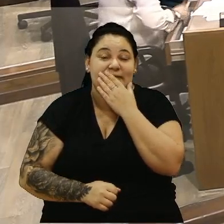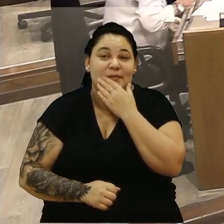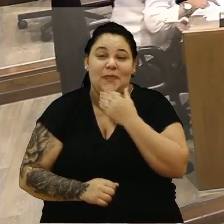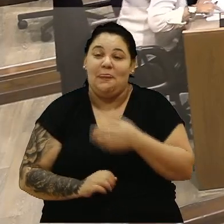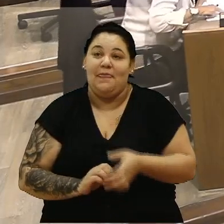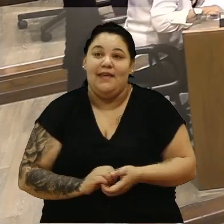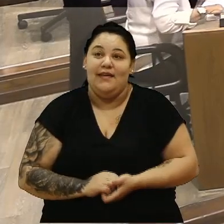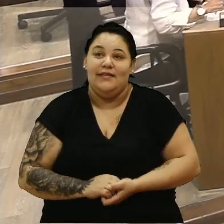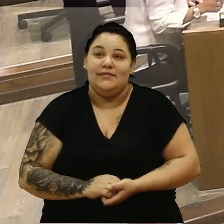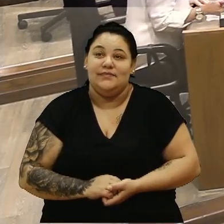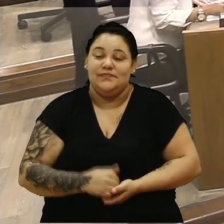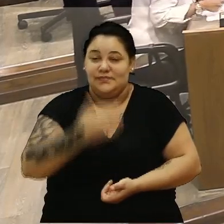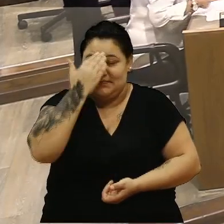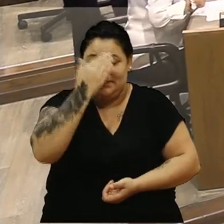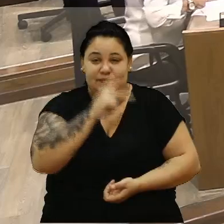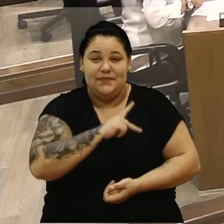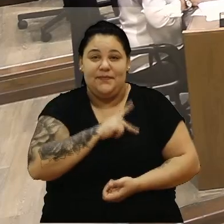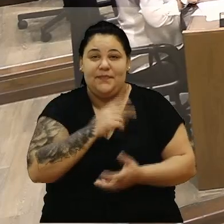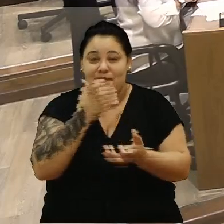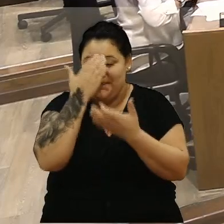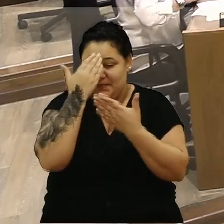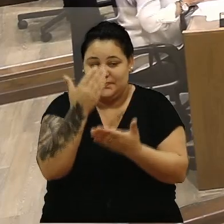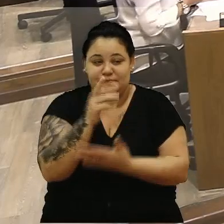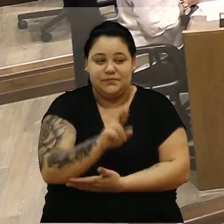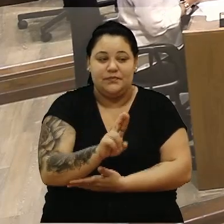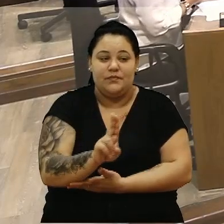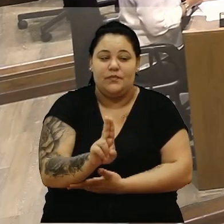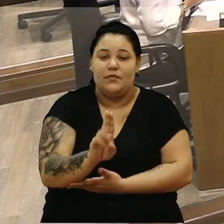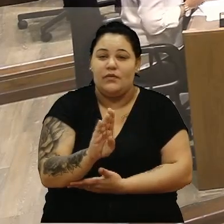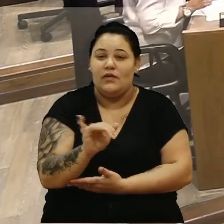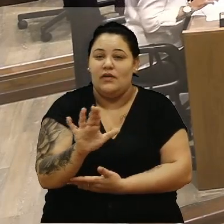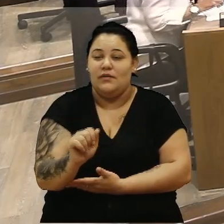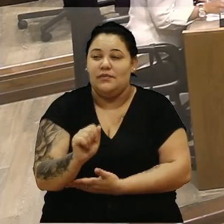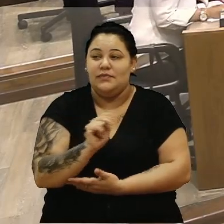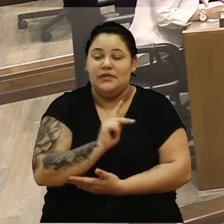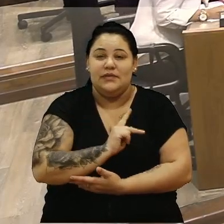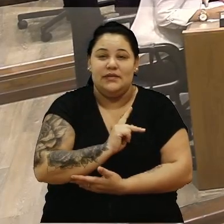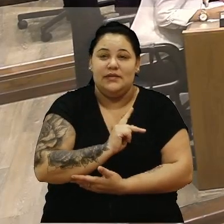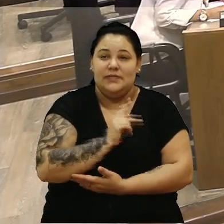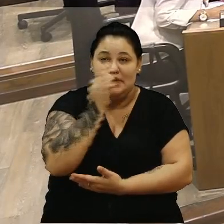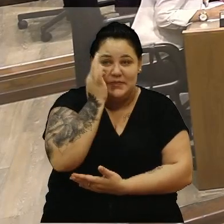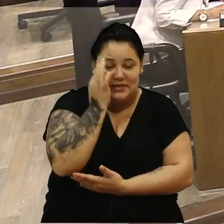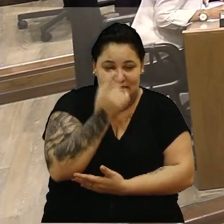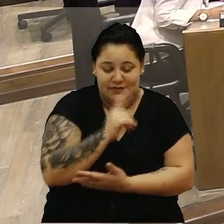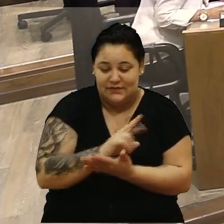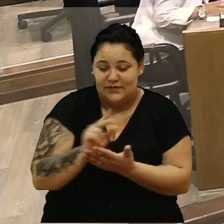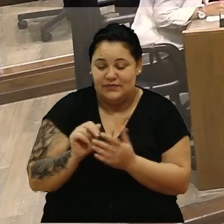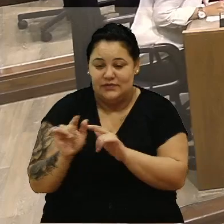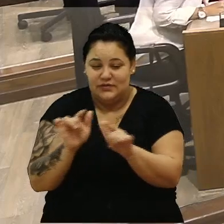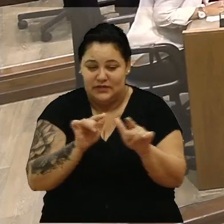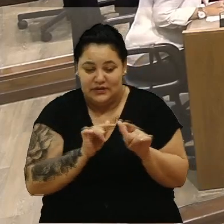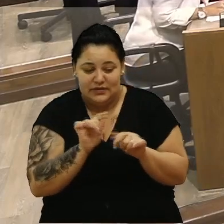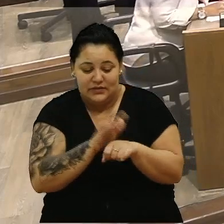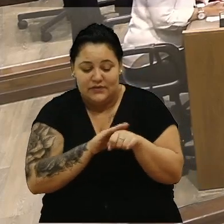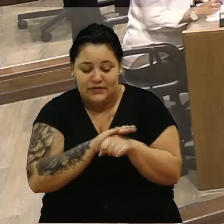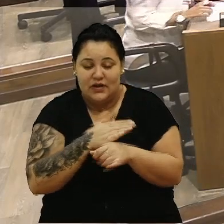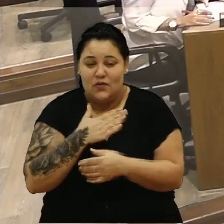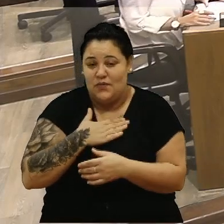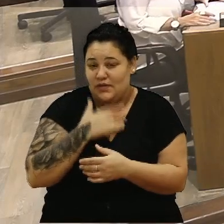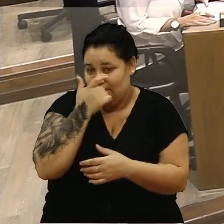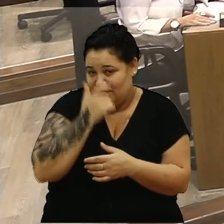Obrigada, presidente, e agradecer a Rúbia pela presença. Ela passou aqui em vários gabinetes, conversou conosco também, conversou comigo, e acho super importante, a